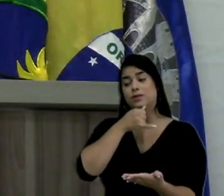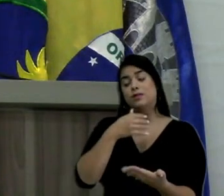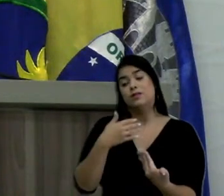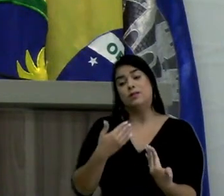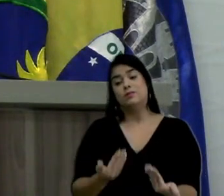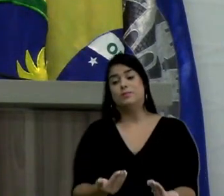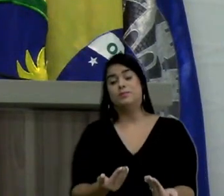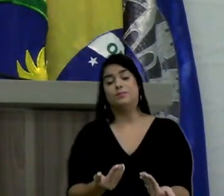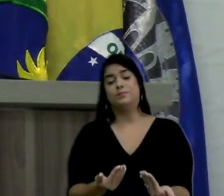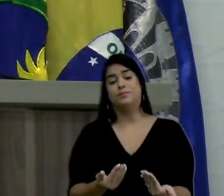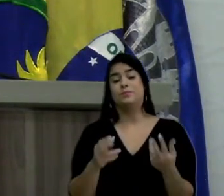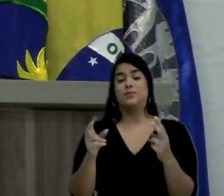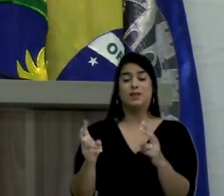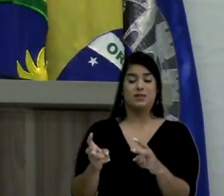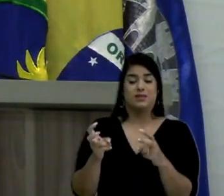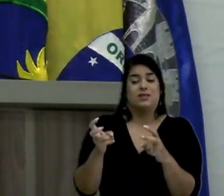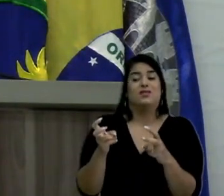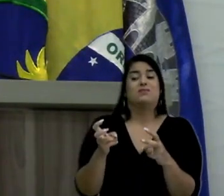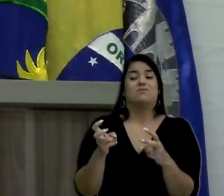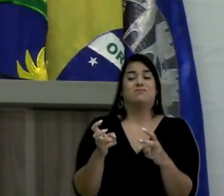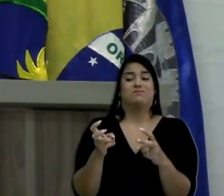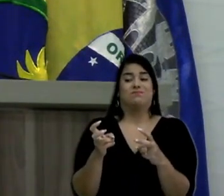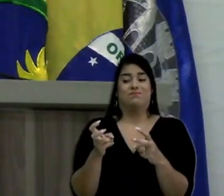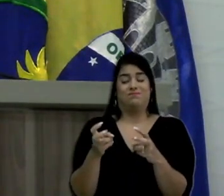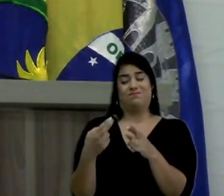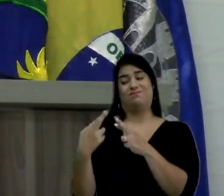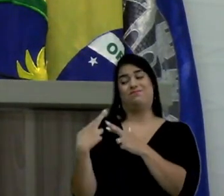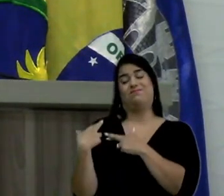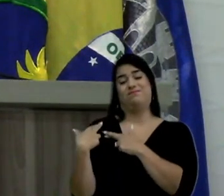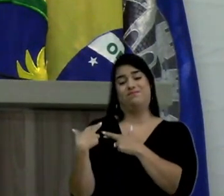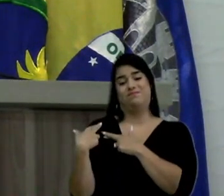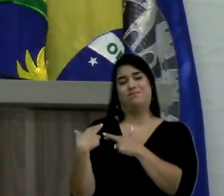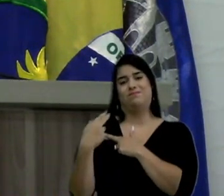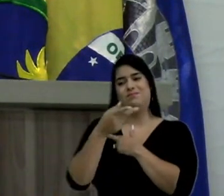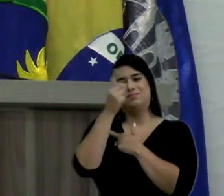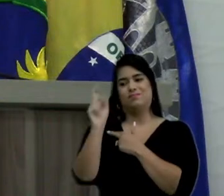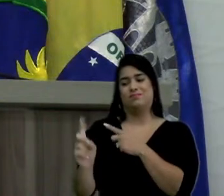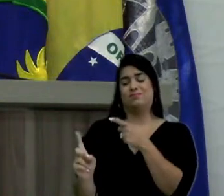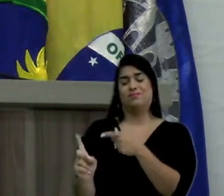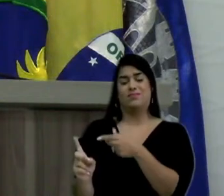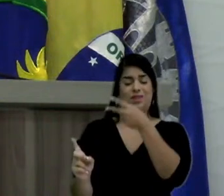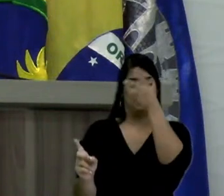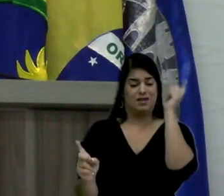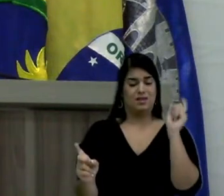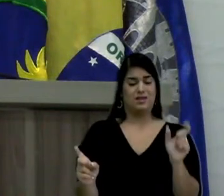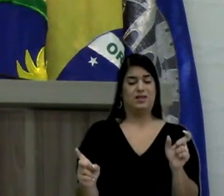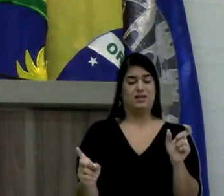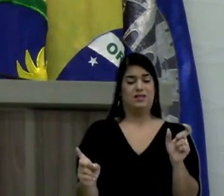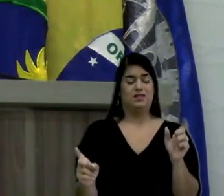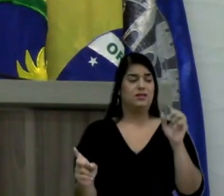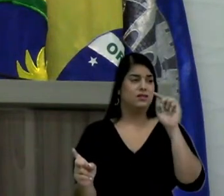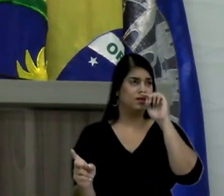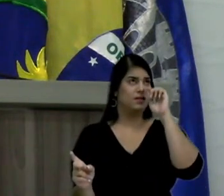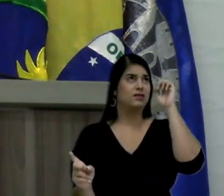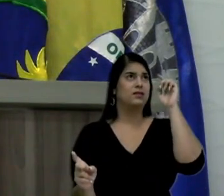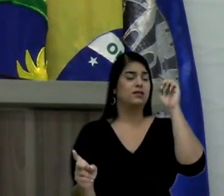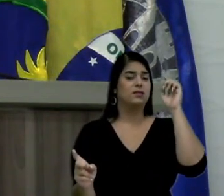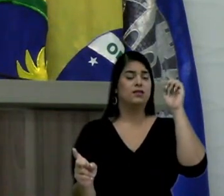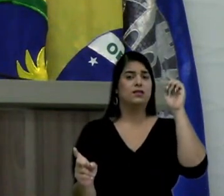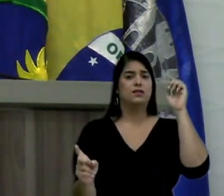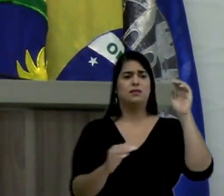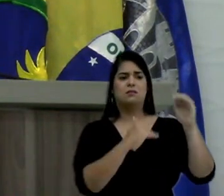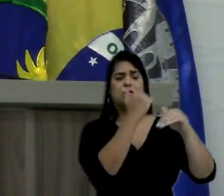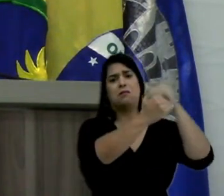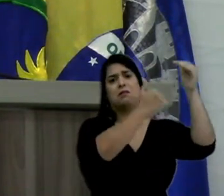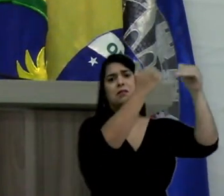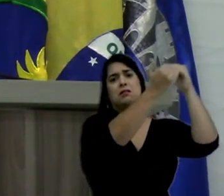por ver cada situação S cada representação pessoas que querem se engrandecer outras que quer ser